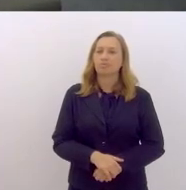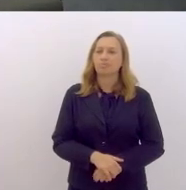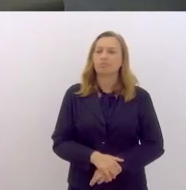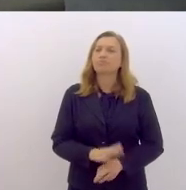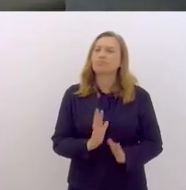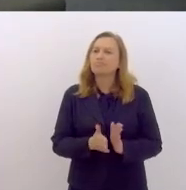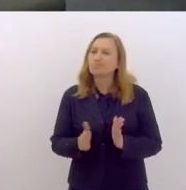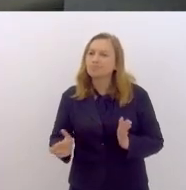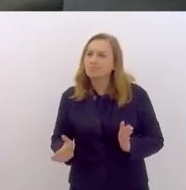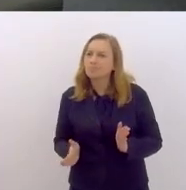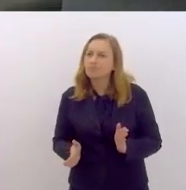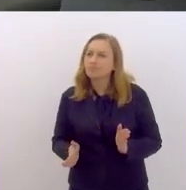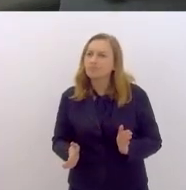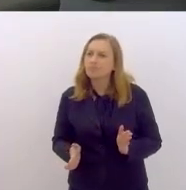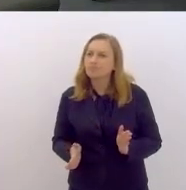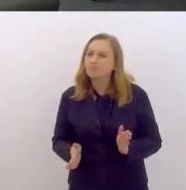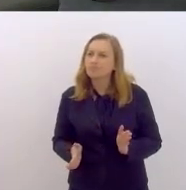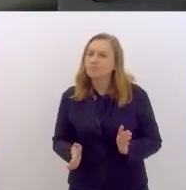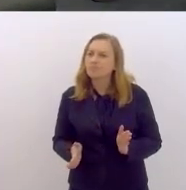Questão de ordem?